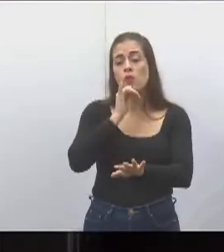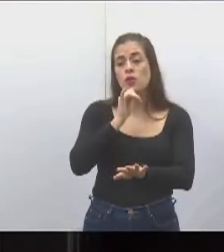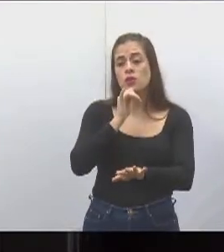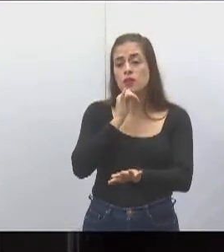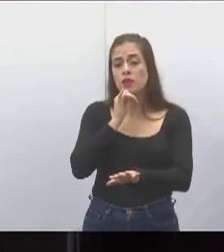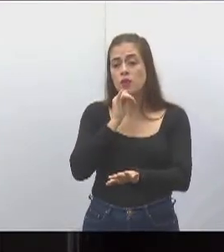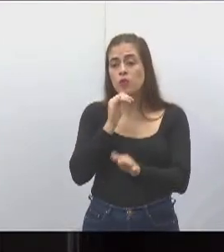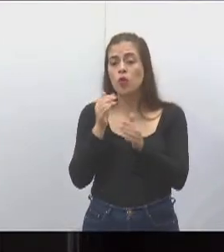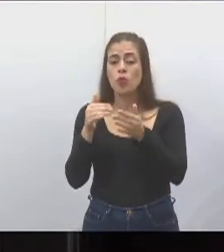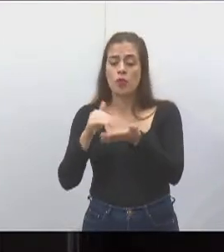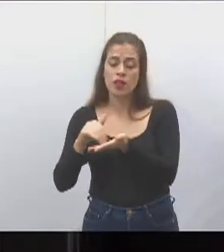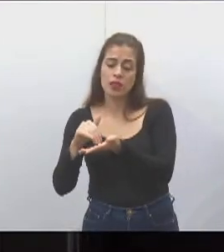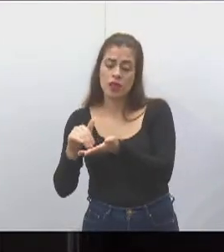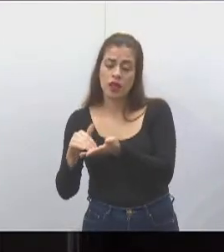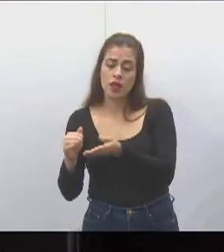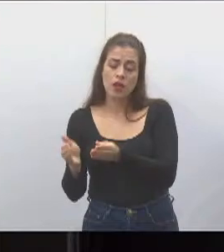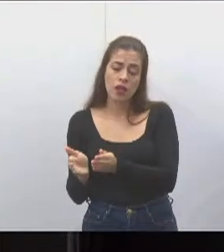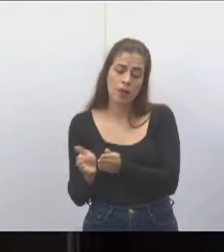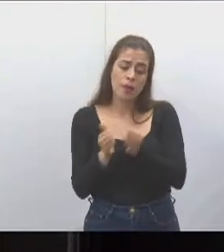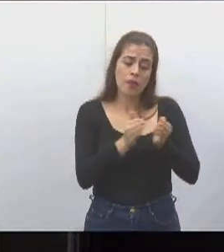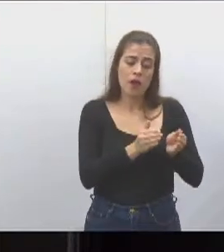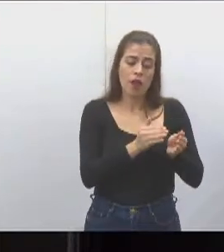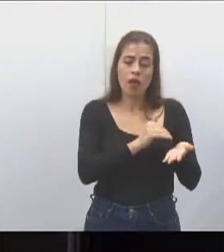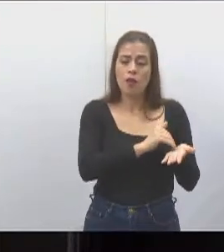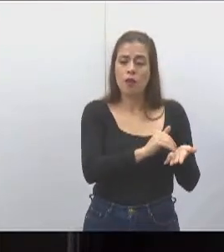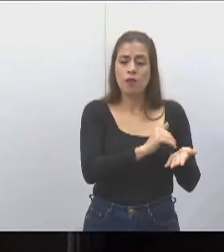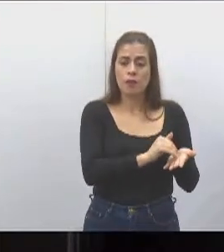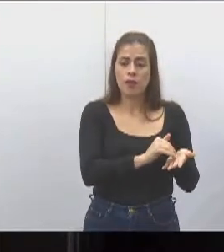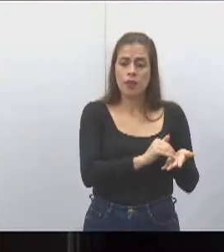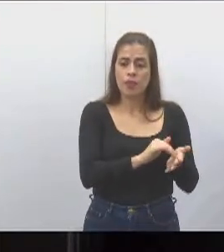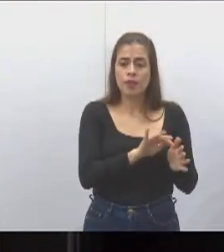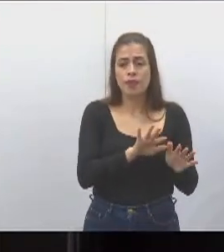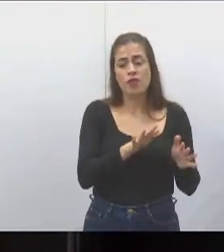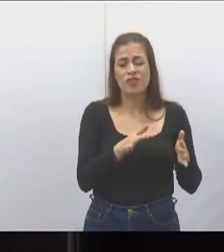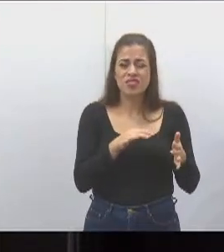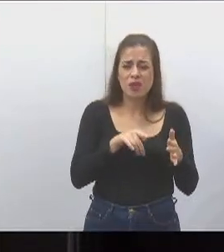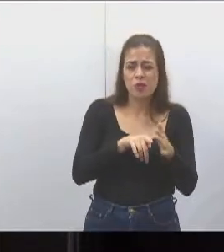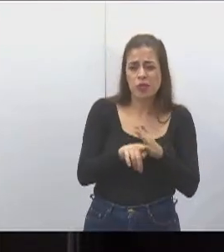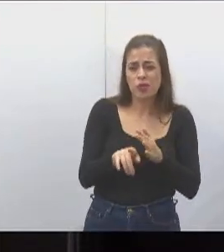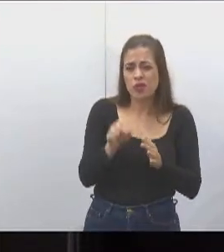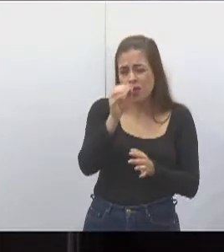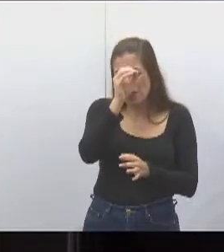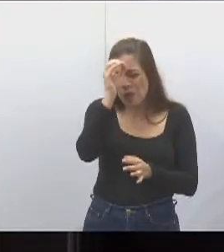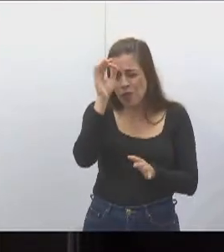uma secretaria para outra. Talvez seja uma pergunta um pouco